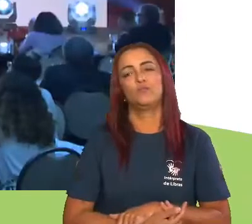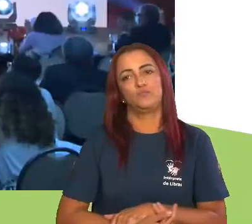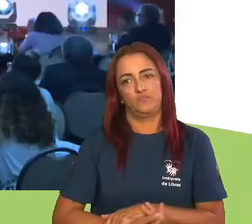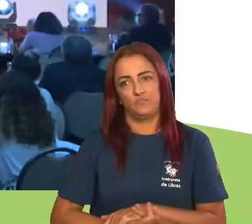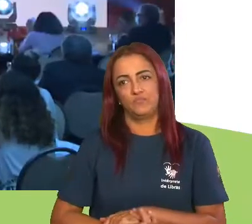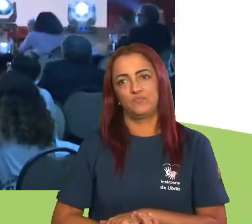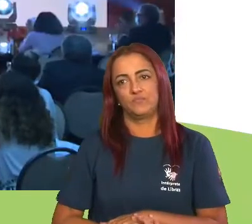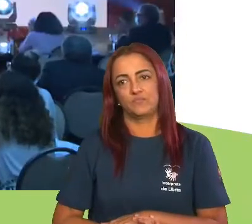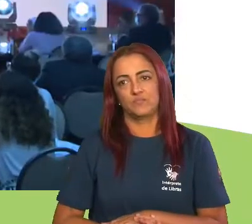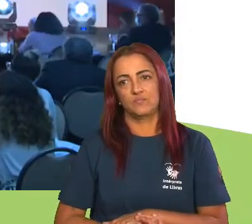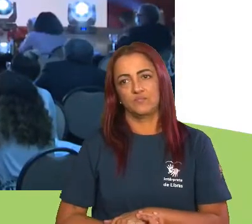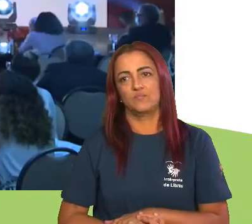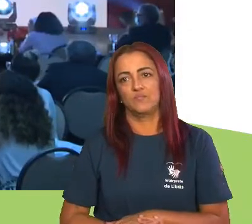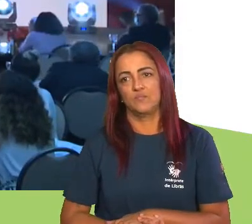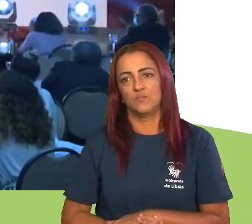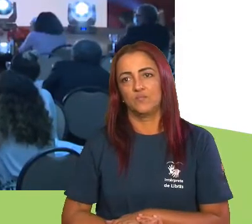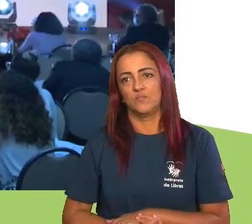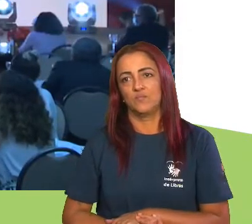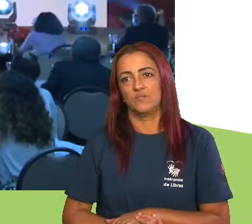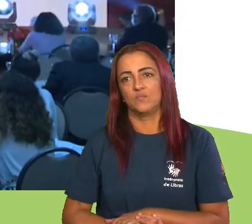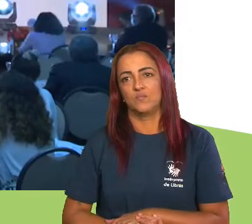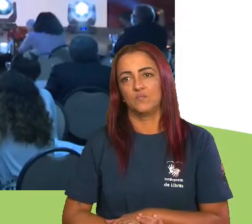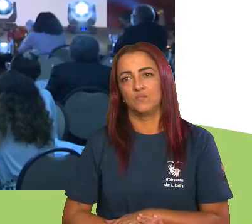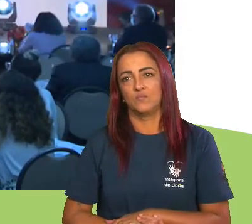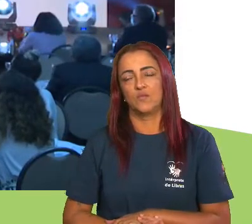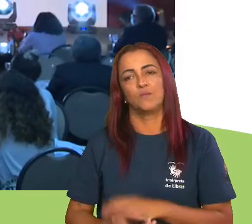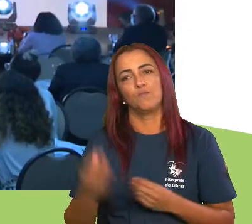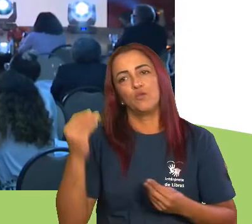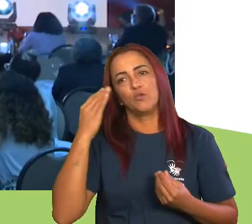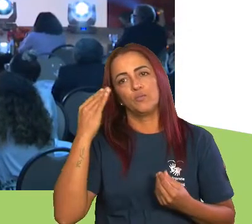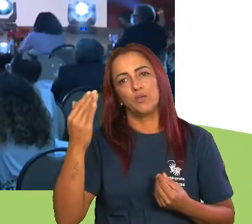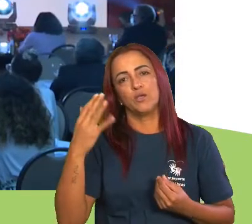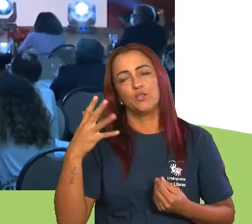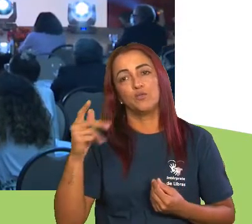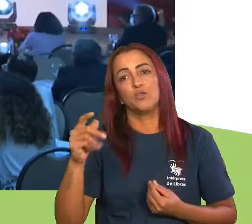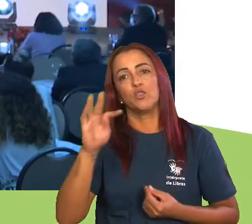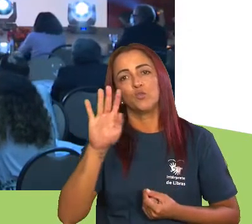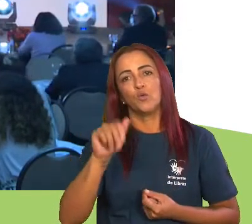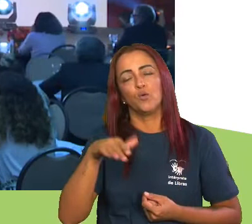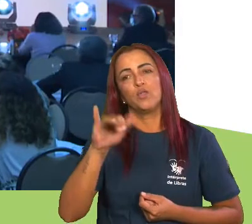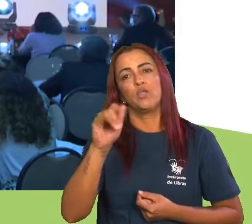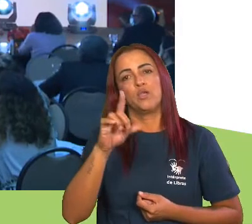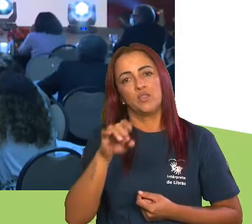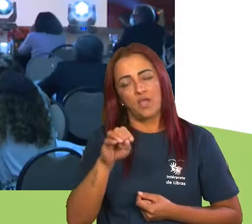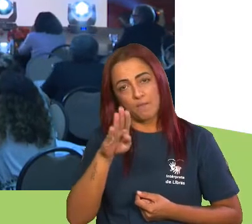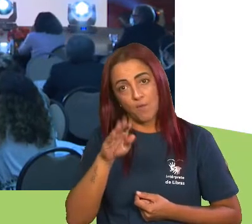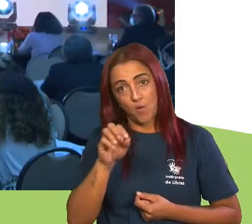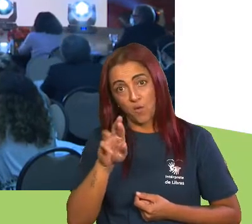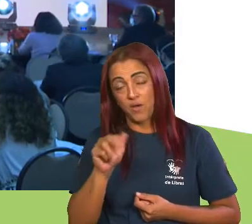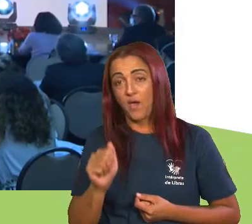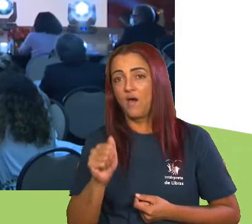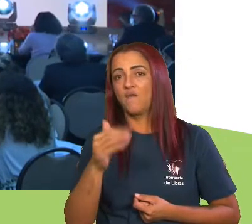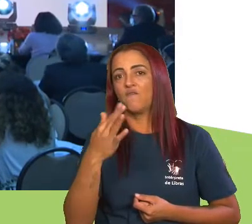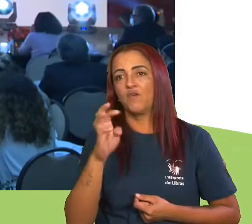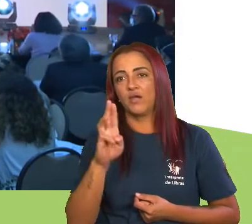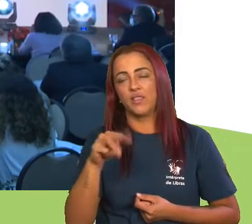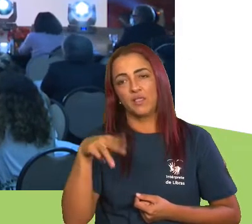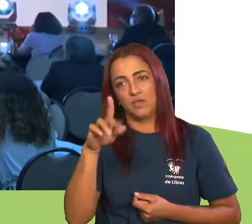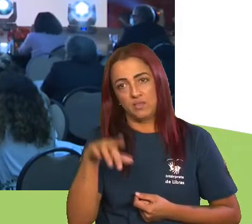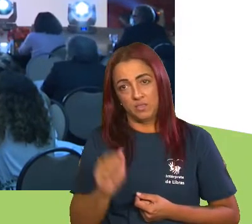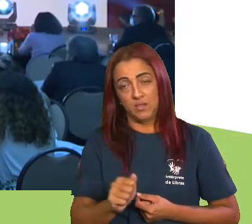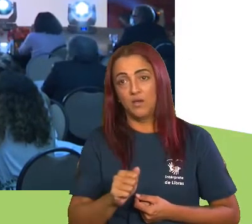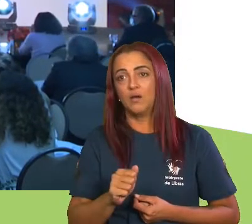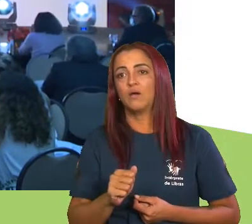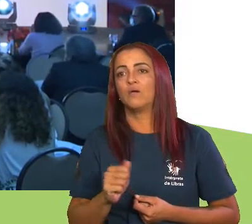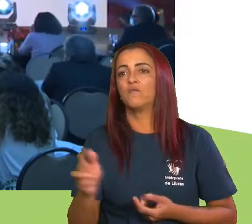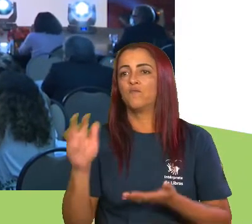palmas. Nossa, ela já falou tudo. Muito obrigada, Tony, Débora, Fernanda. Fiquem à vontade agora